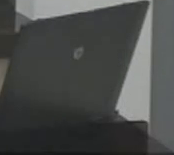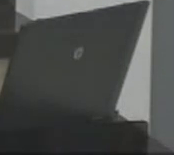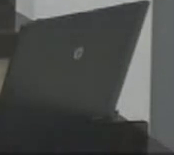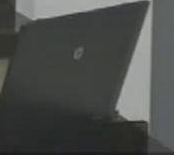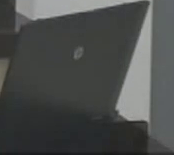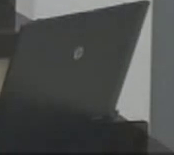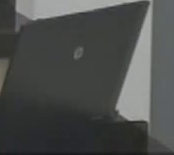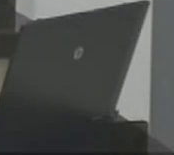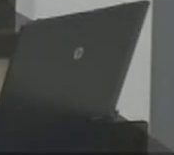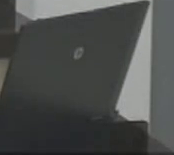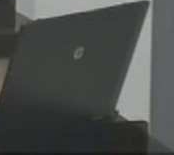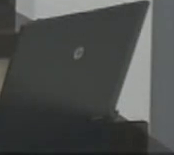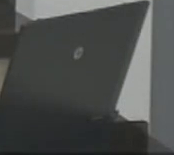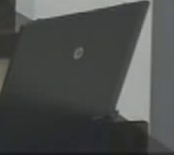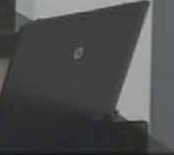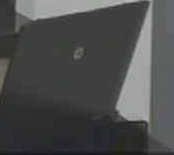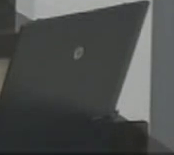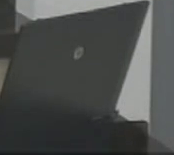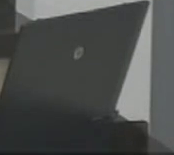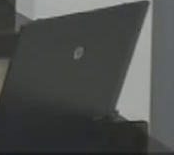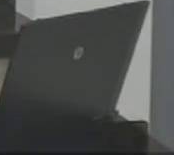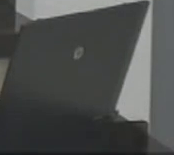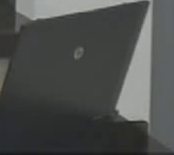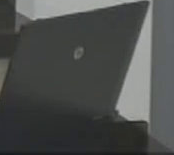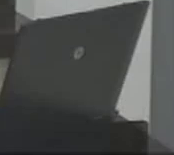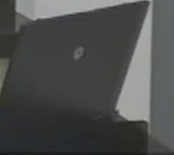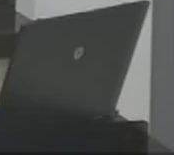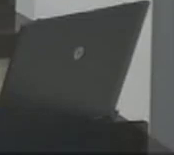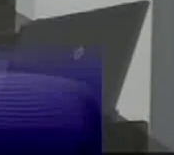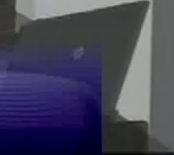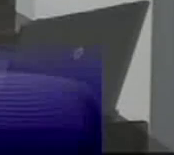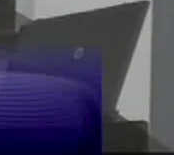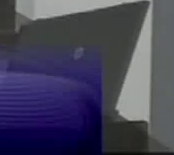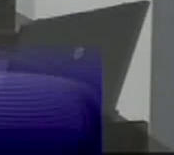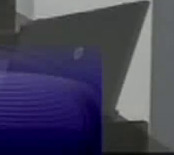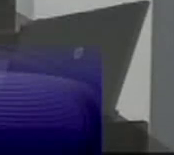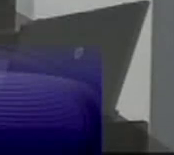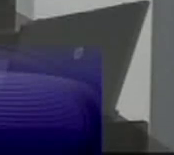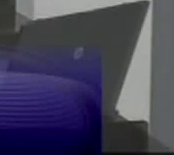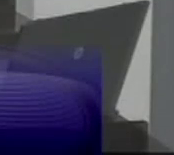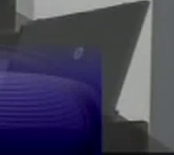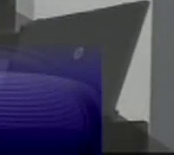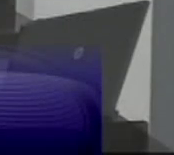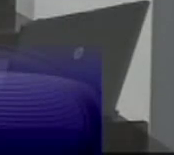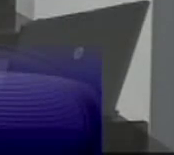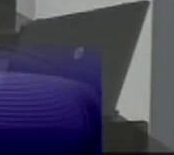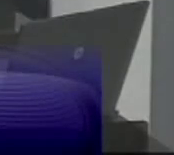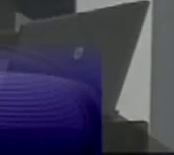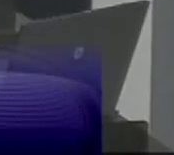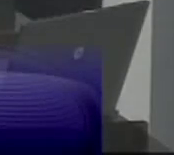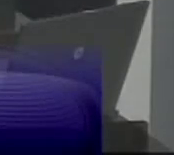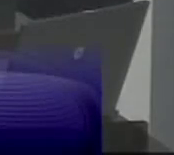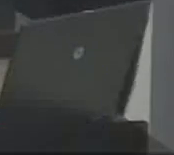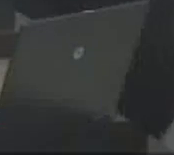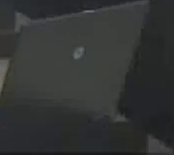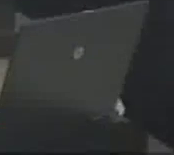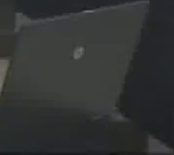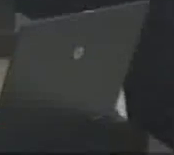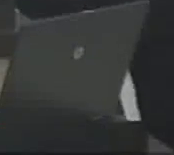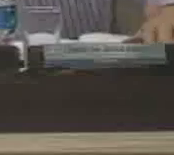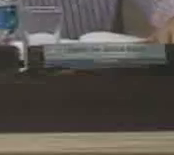visitando novos postos de saúde, saindo aqui da Câmara Municipal às 8:30 da manhã. Muito